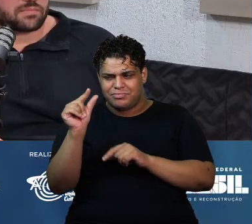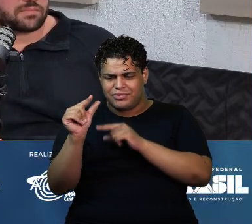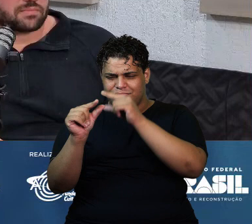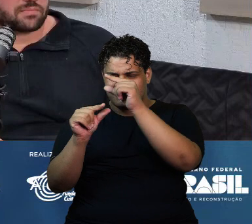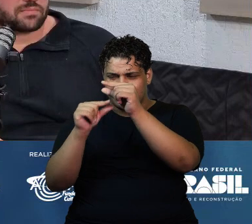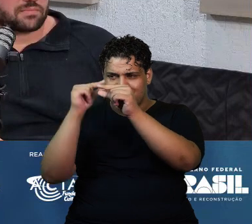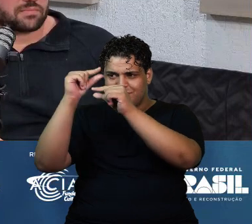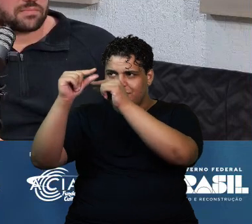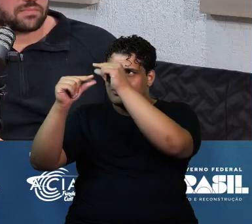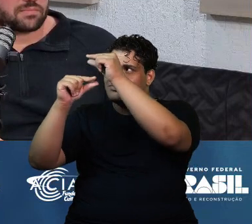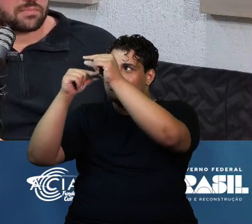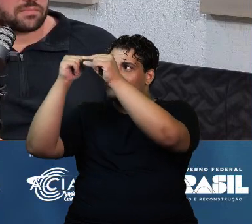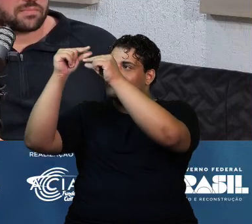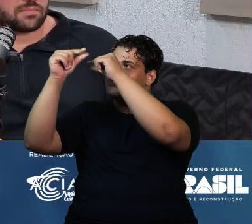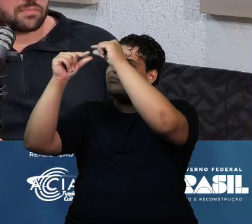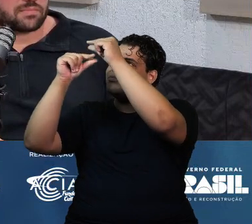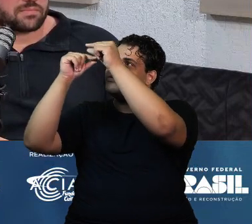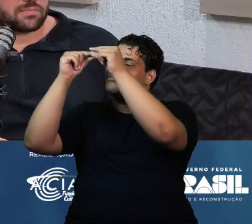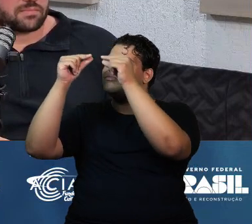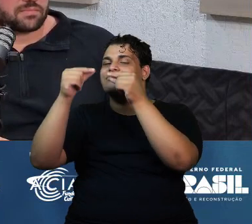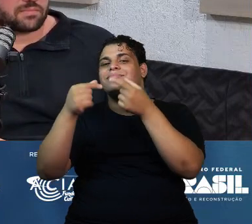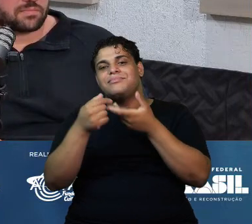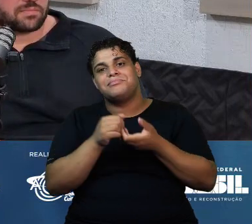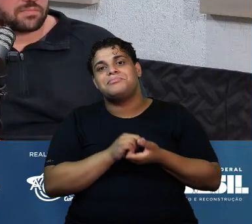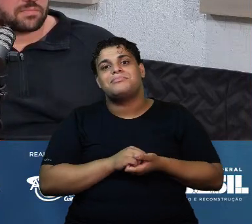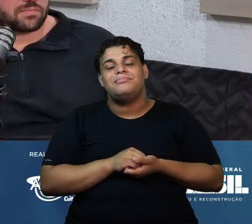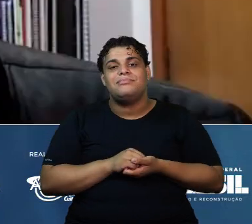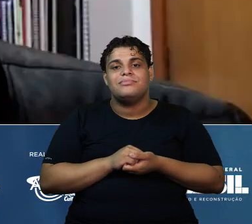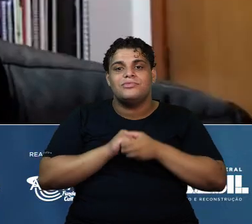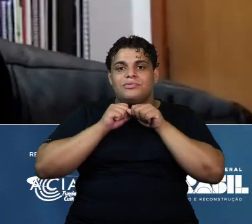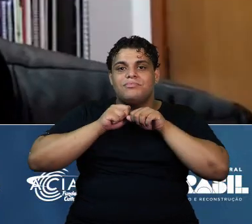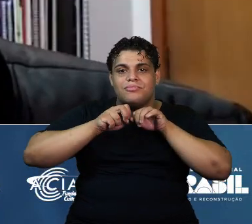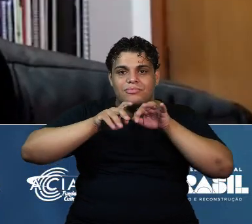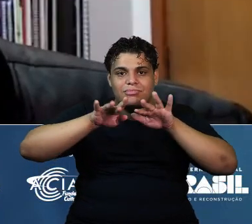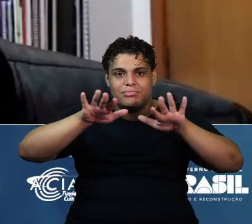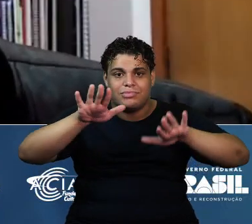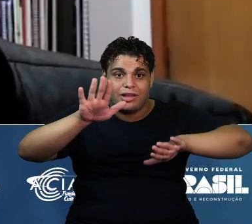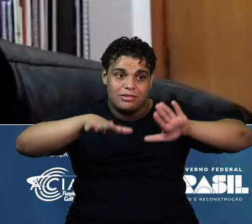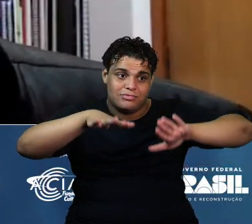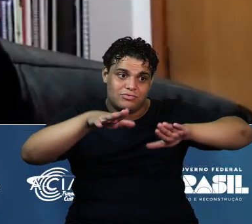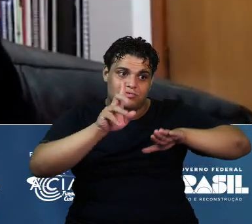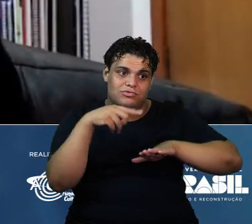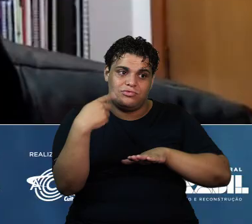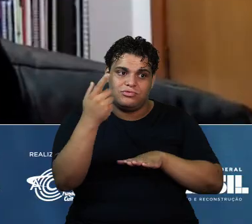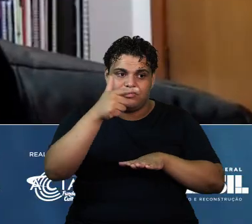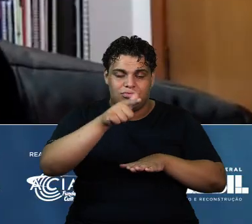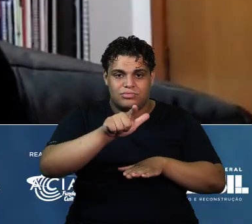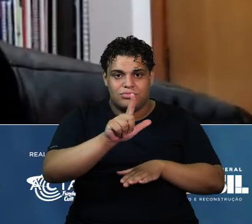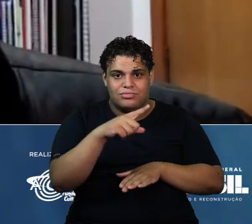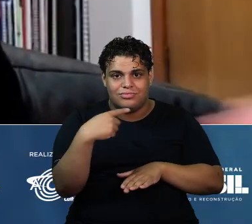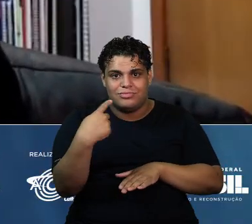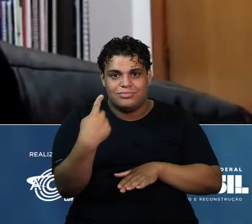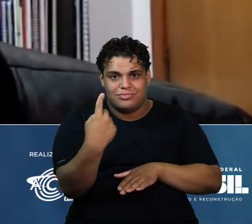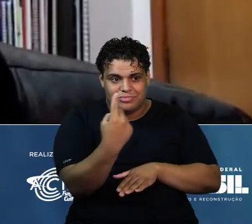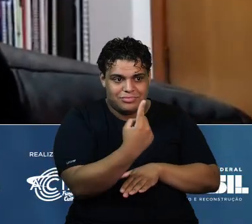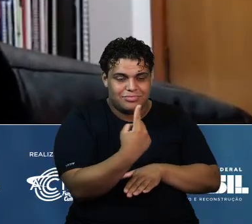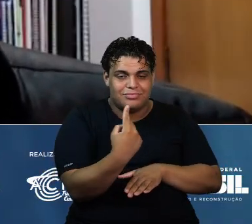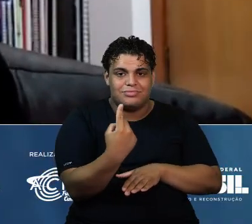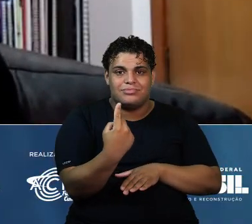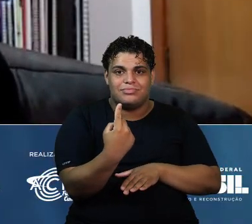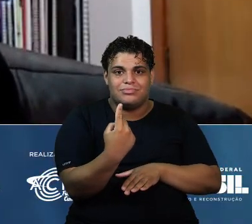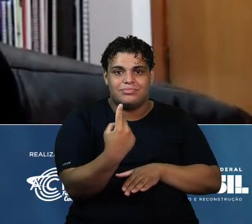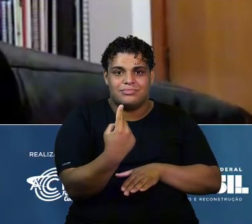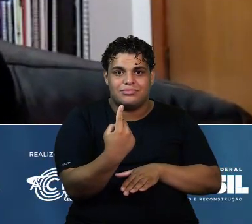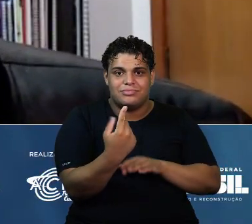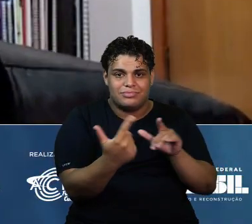vai atingindo muita gente e quem sabe a gente consiga mudar o nosso cantinho e depois ir